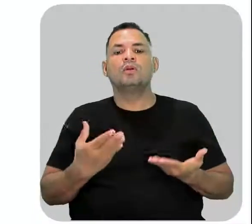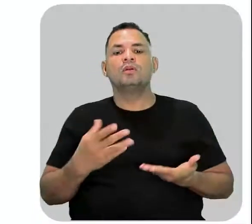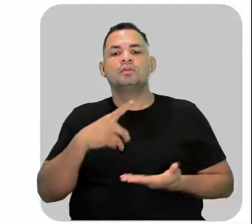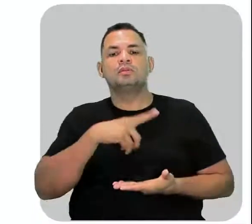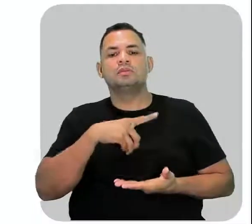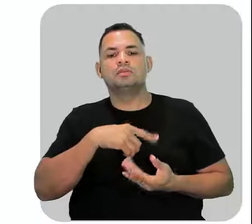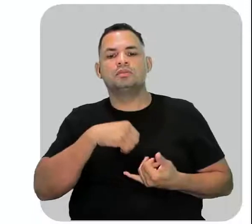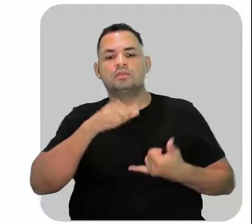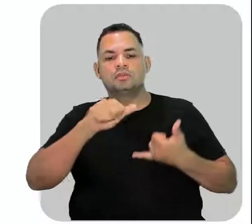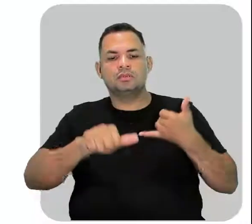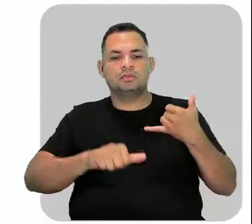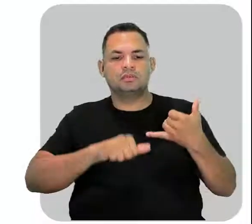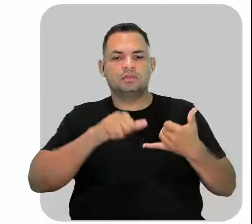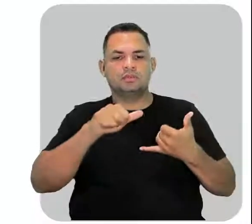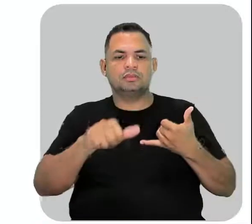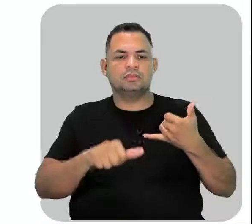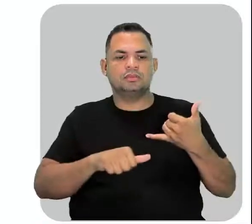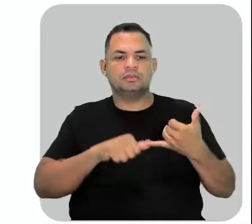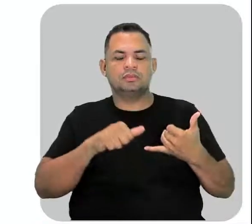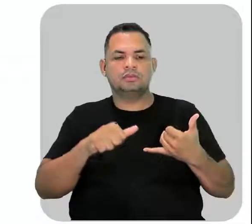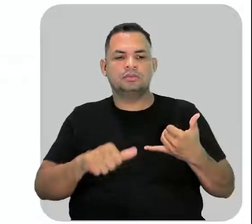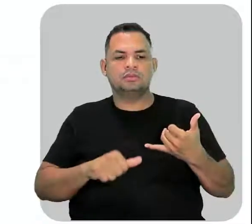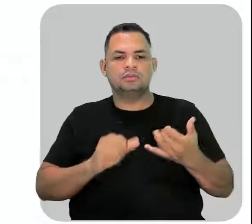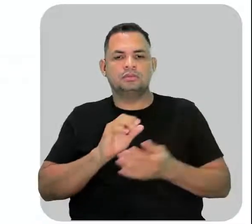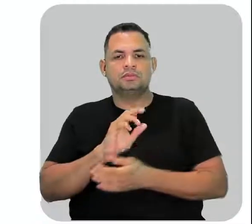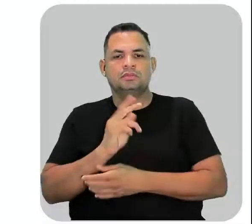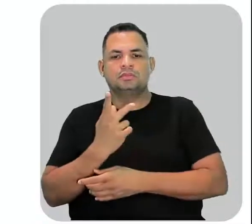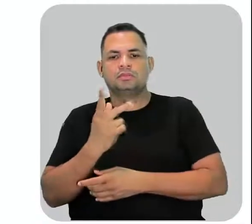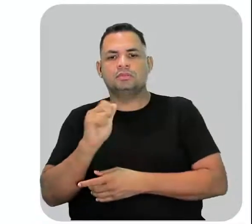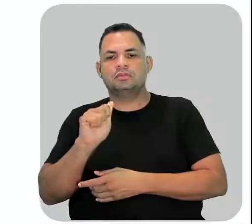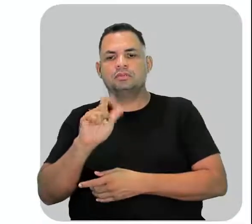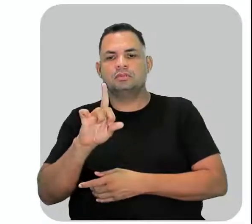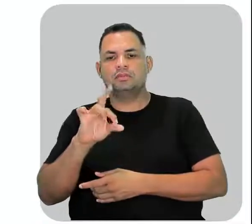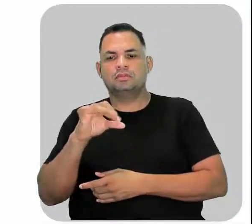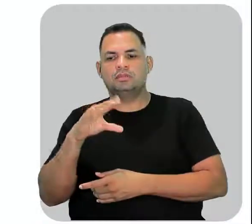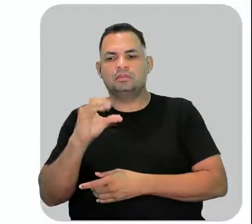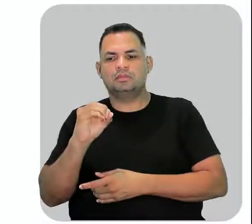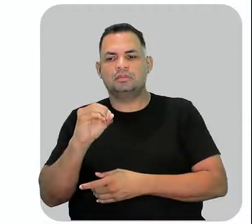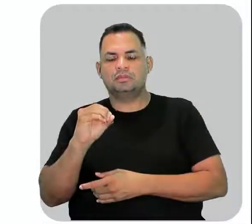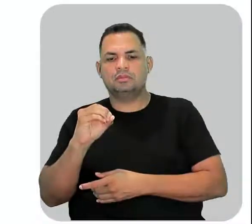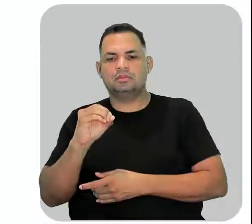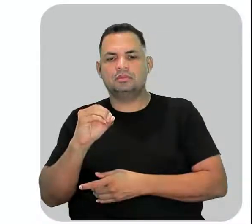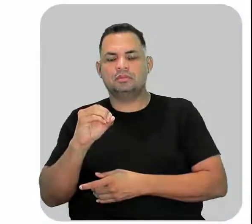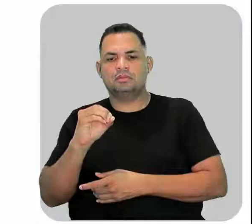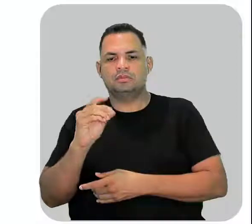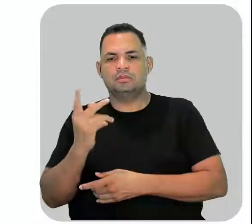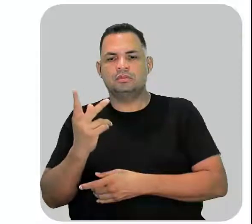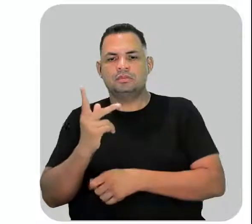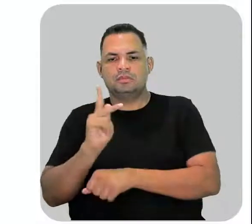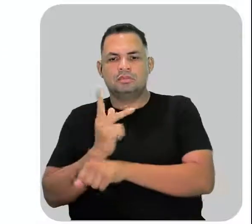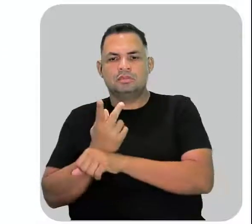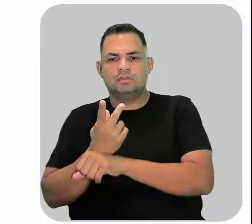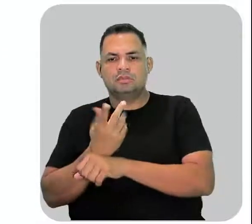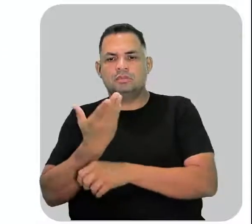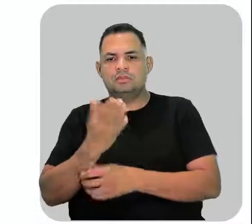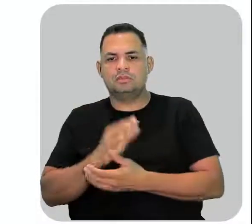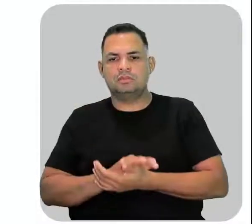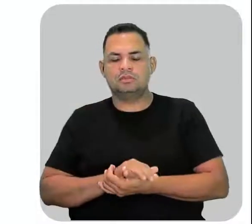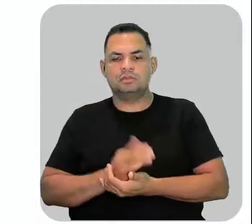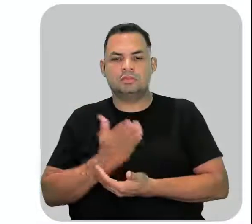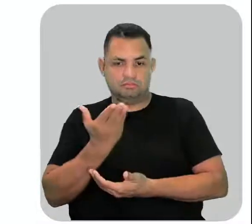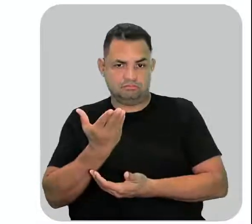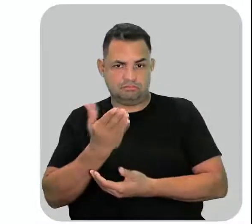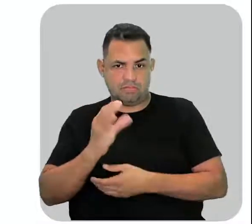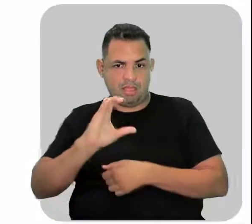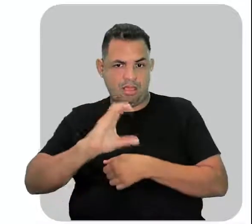a reação com esse haleto de hidrogênio, o que vai acontecer? O hidrogênio tem que se ligar aqui, ó,